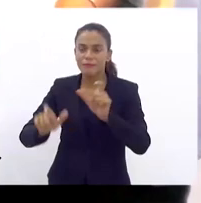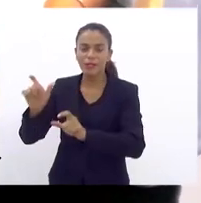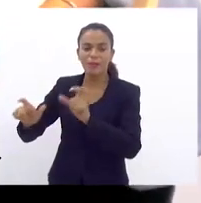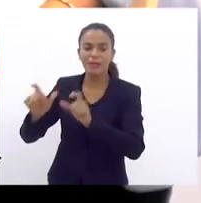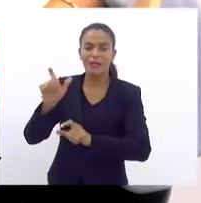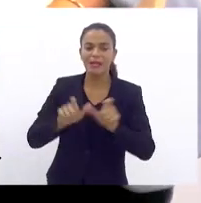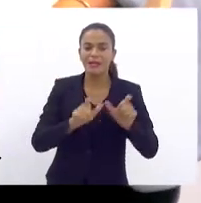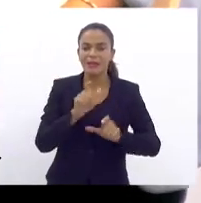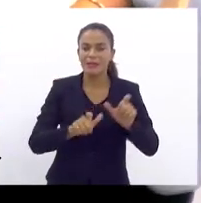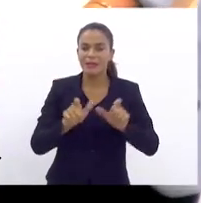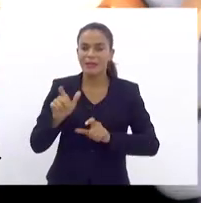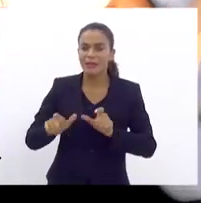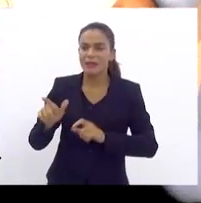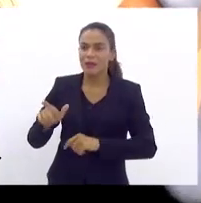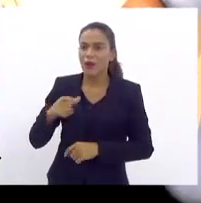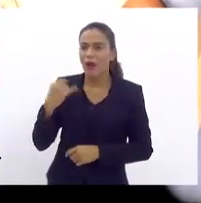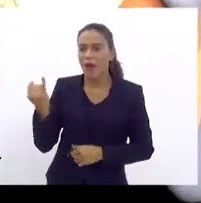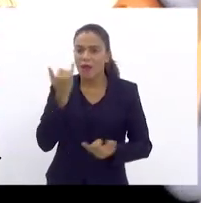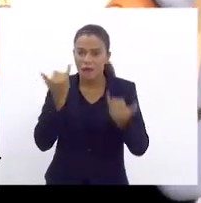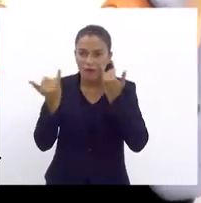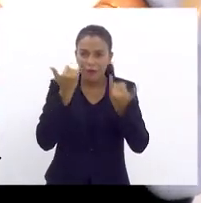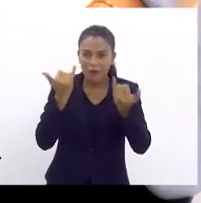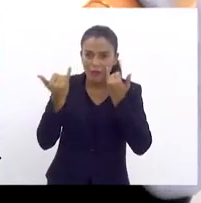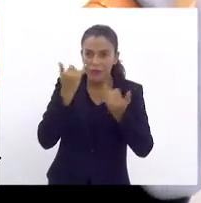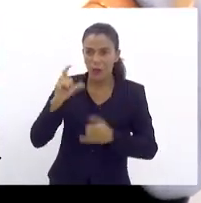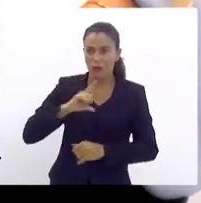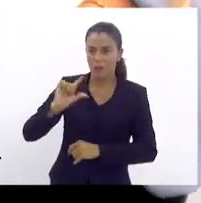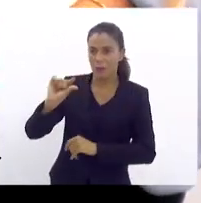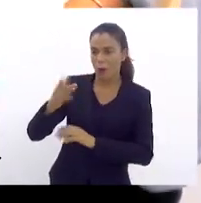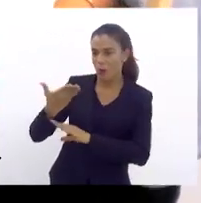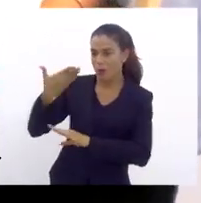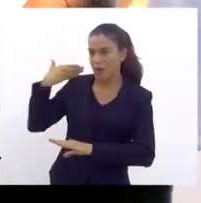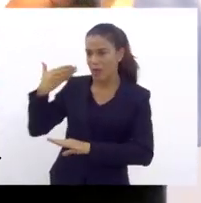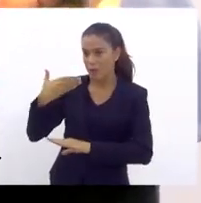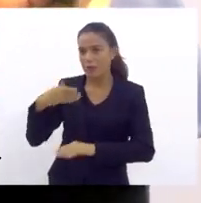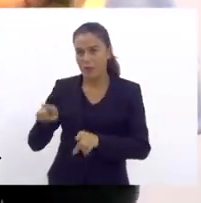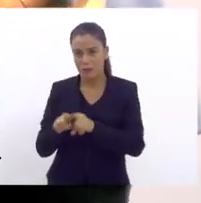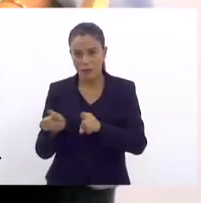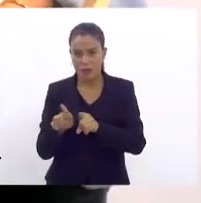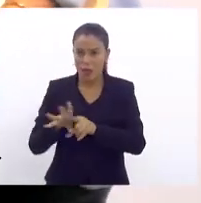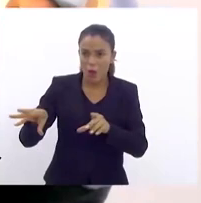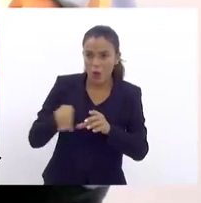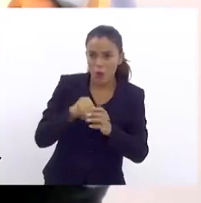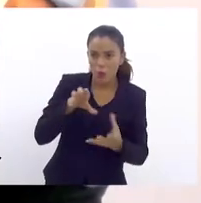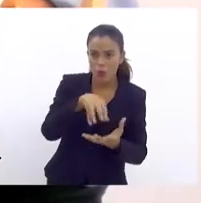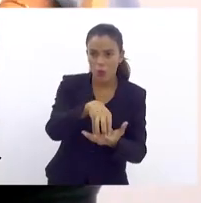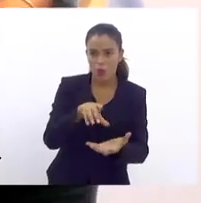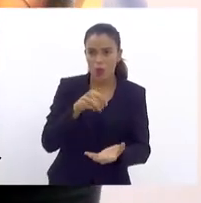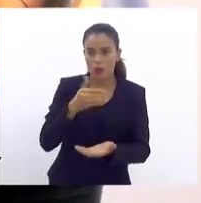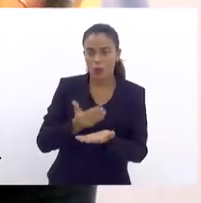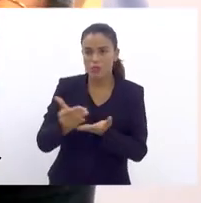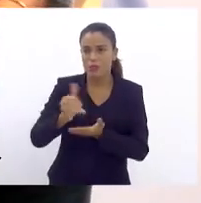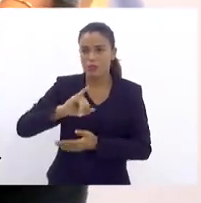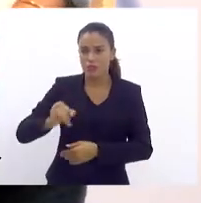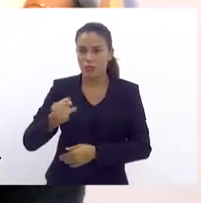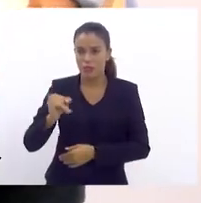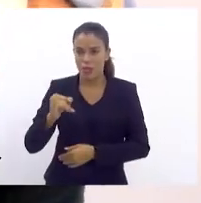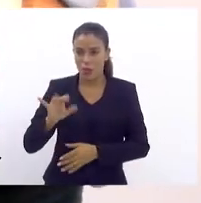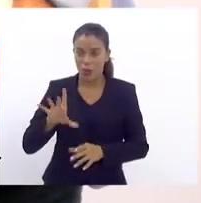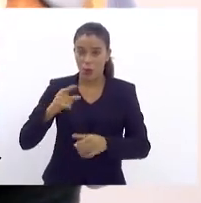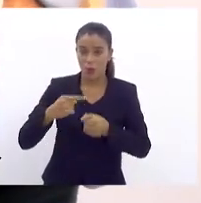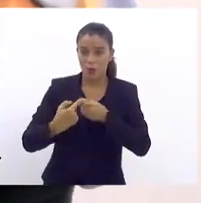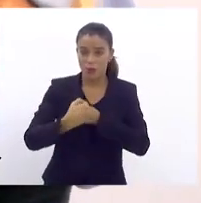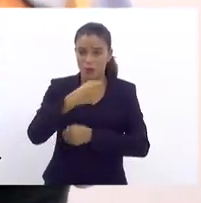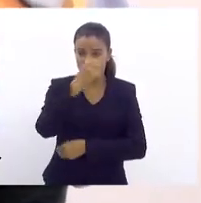da parte da educação e uma informação que eu tive há pouco tempo Desde janeiro que são hoje em dia no município do Rio de Janeiro